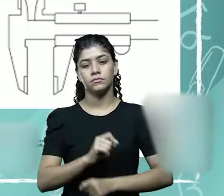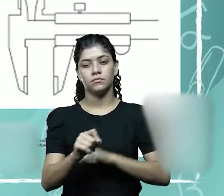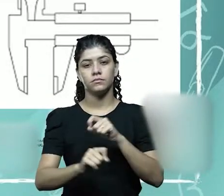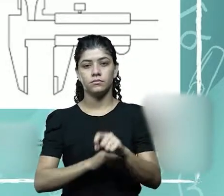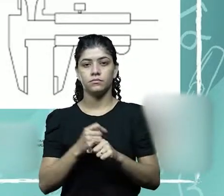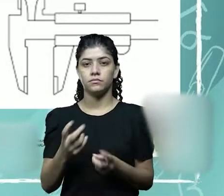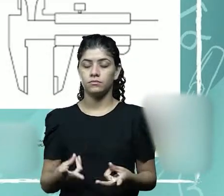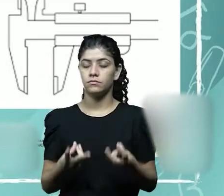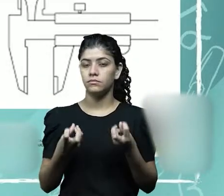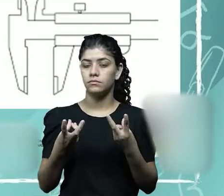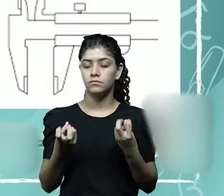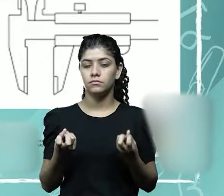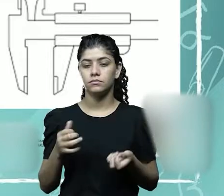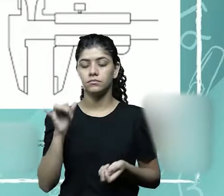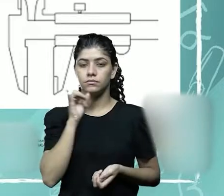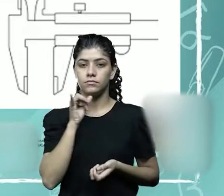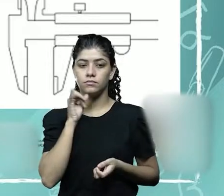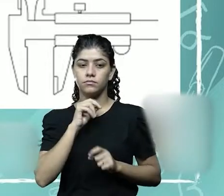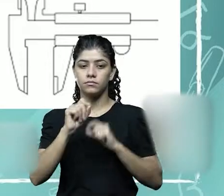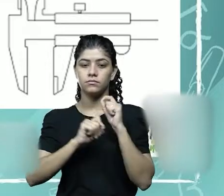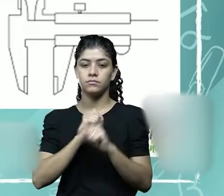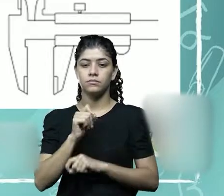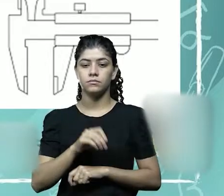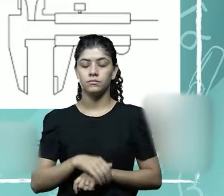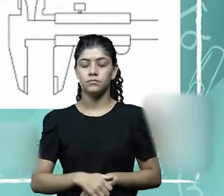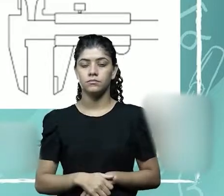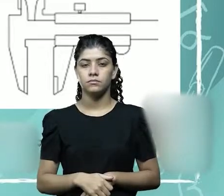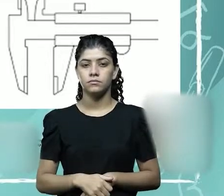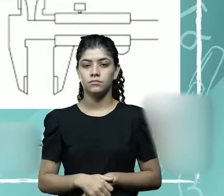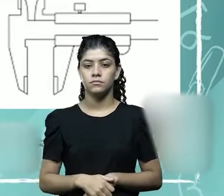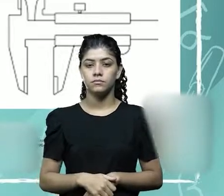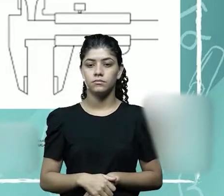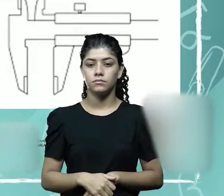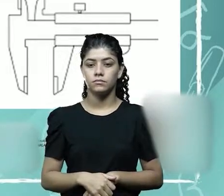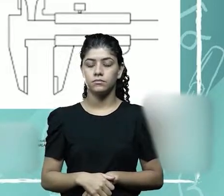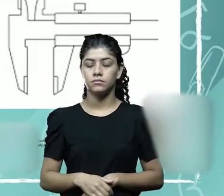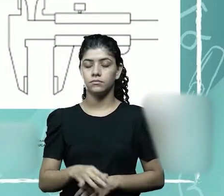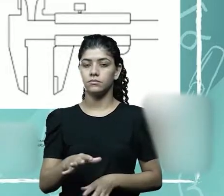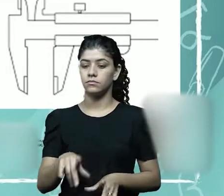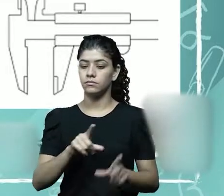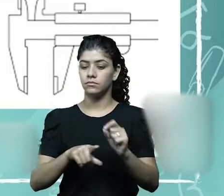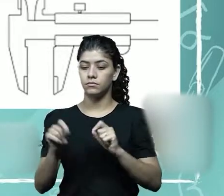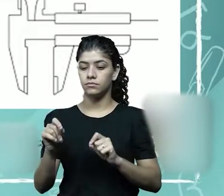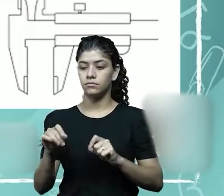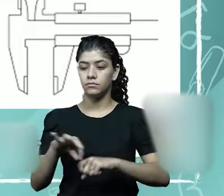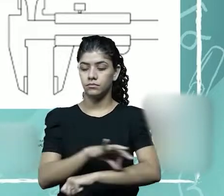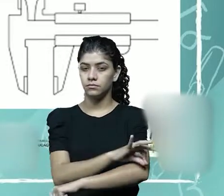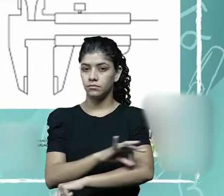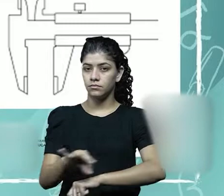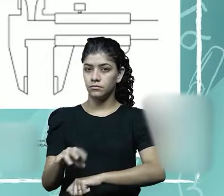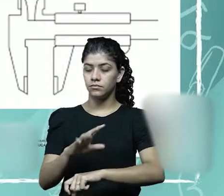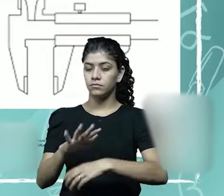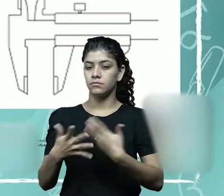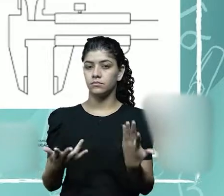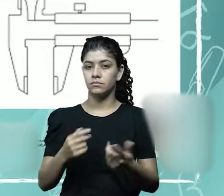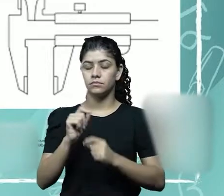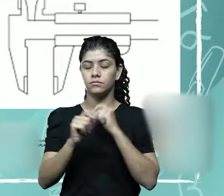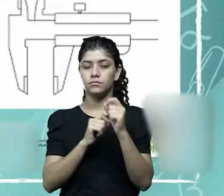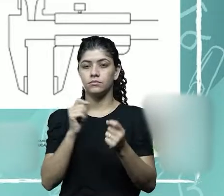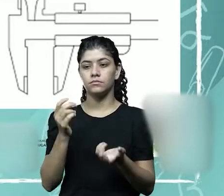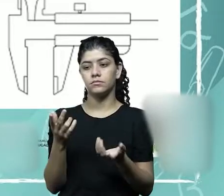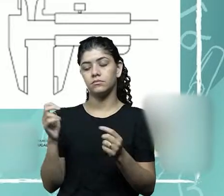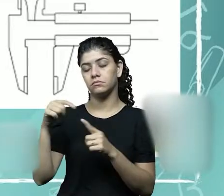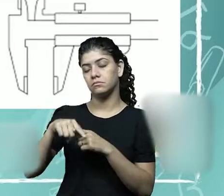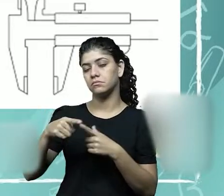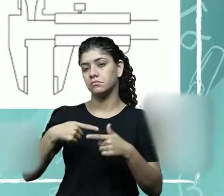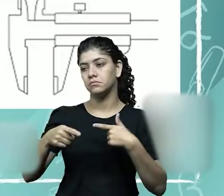vamos observar. No exemplo, nós temos aqui a tomada de medida de diâmetro externos de um objeto